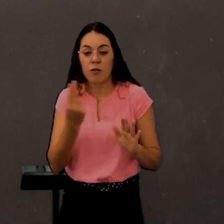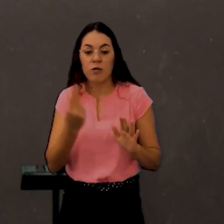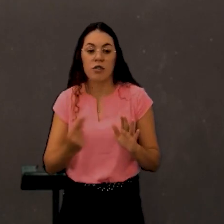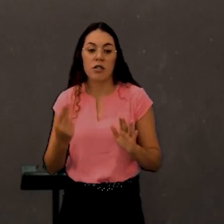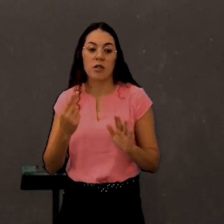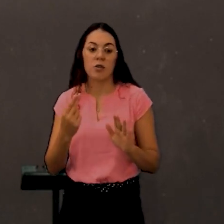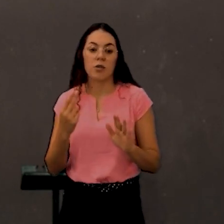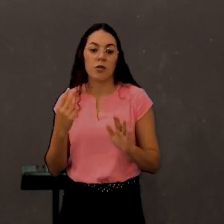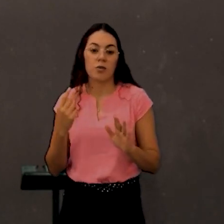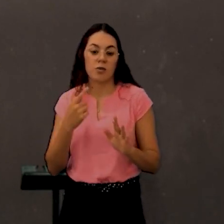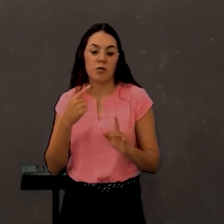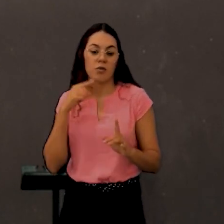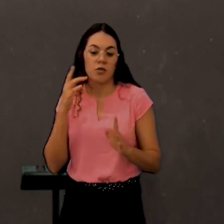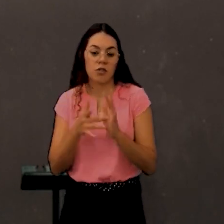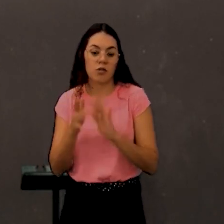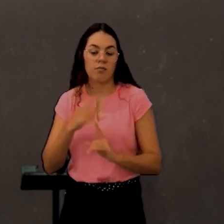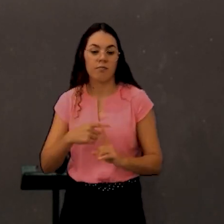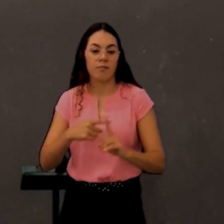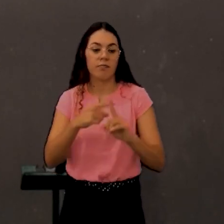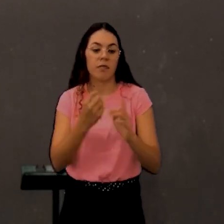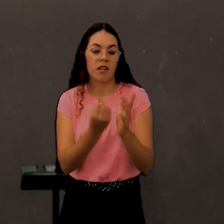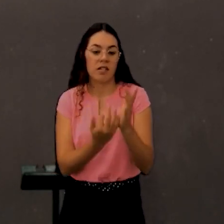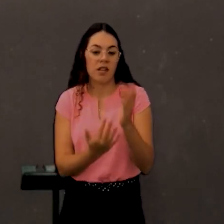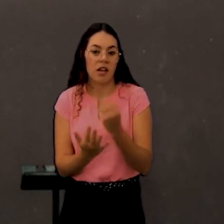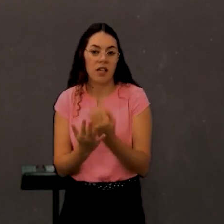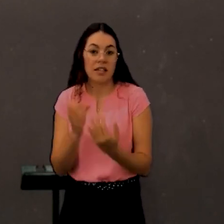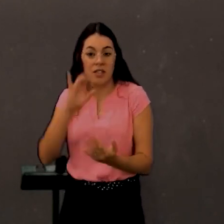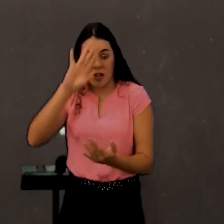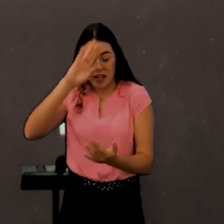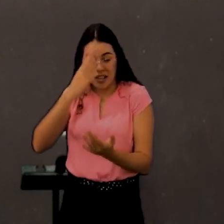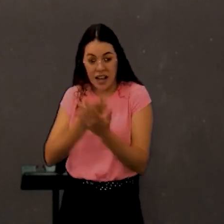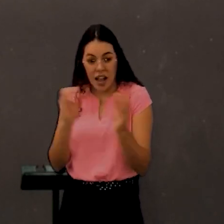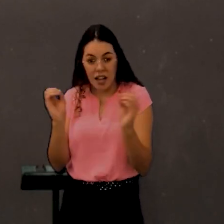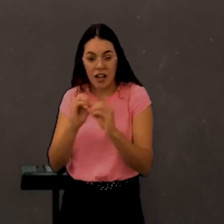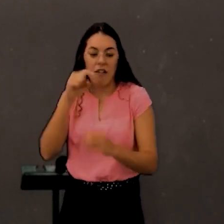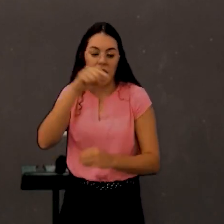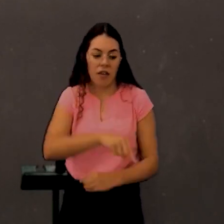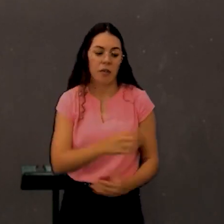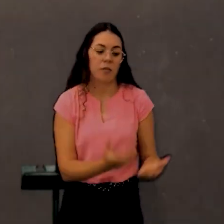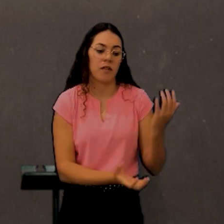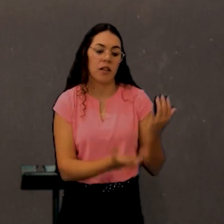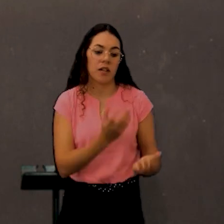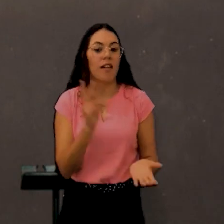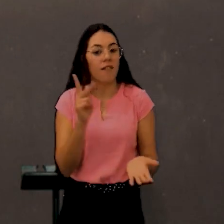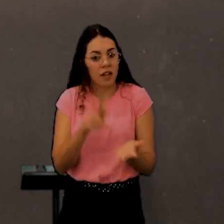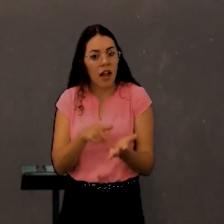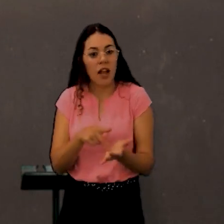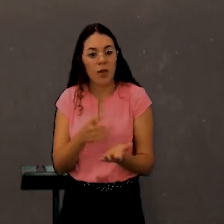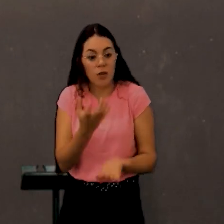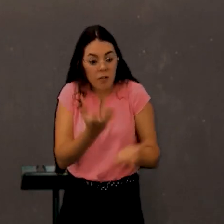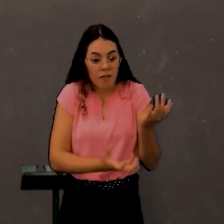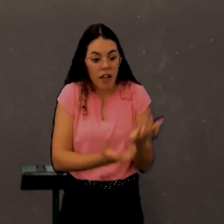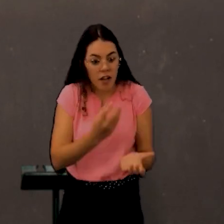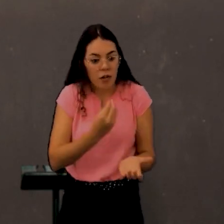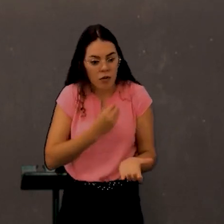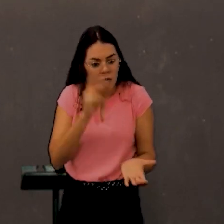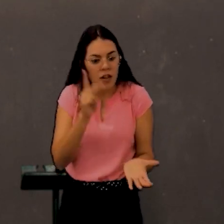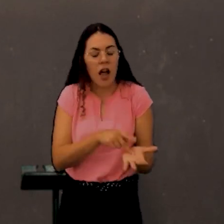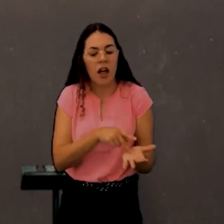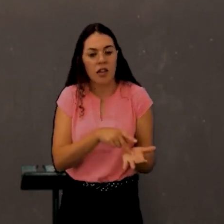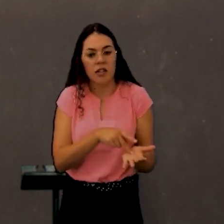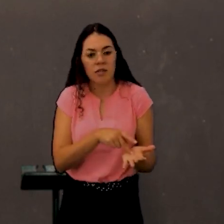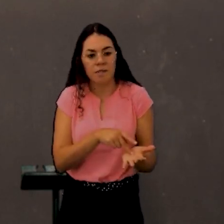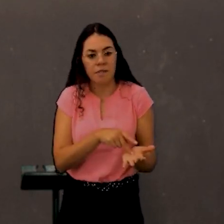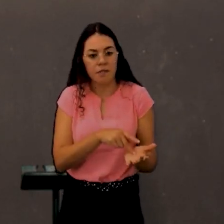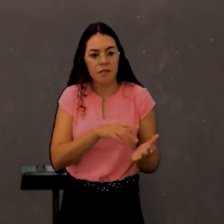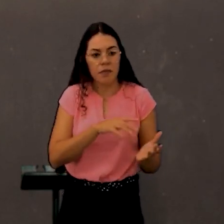Cristo, se crerem. Então quem não crê está condenado. Essa é a verdade, o inferno existe, e os